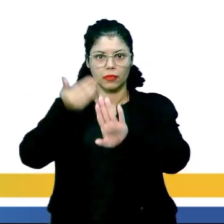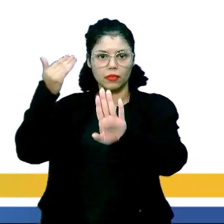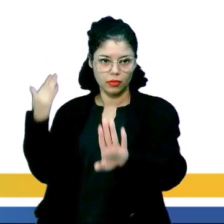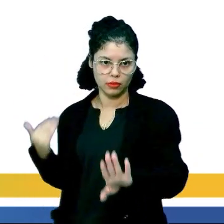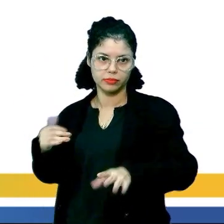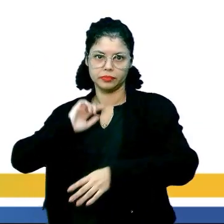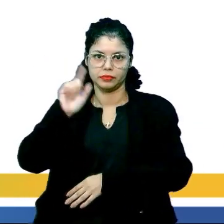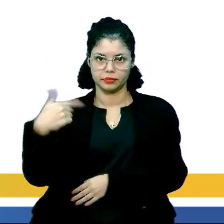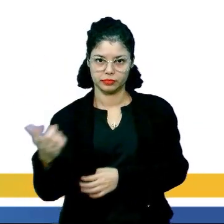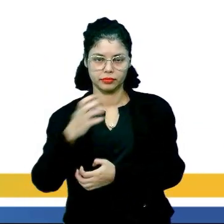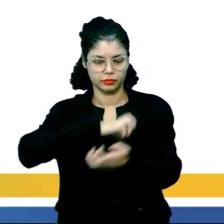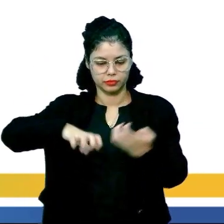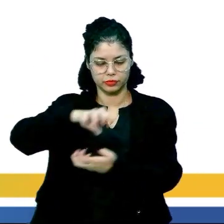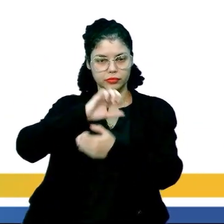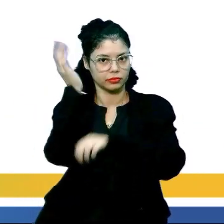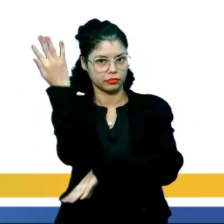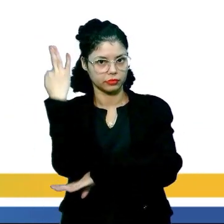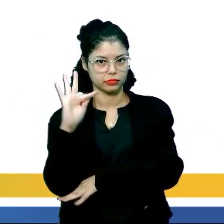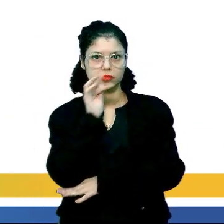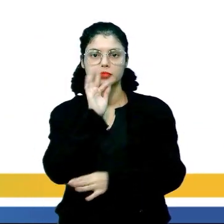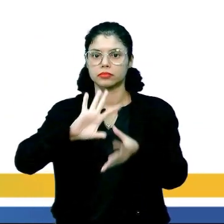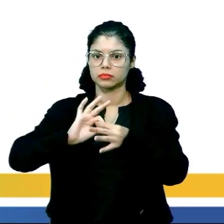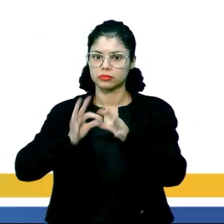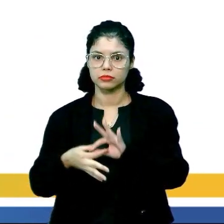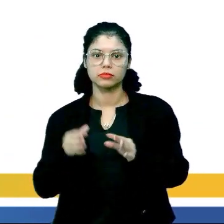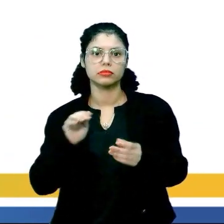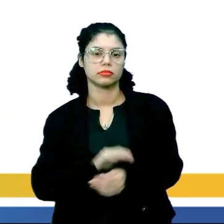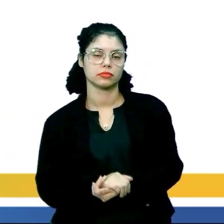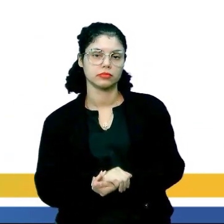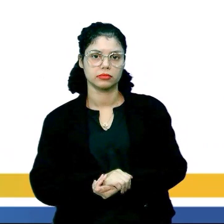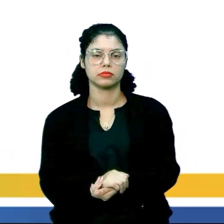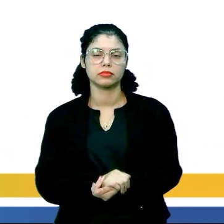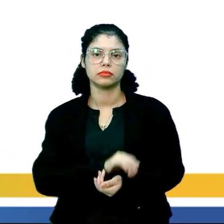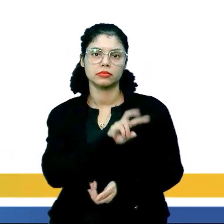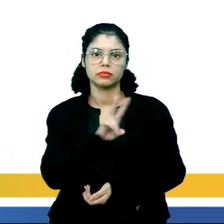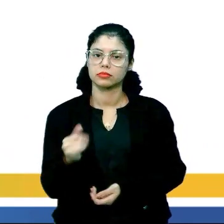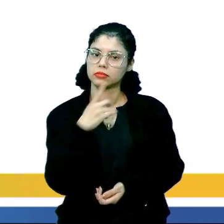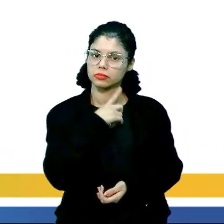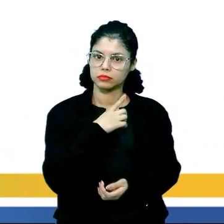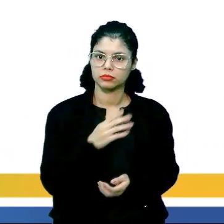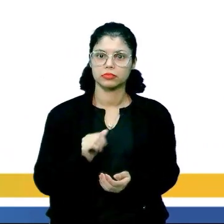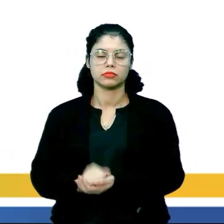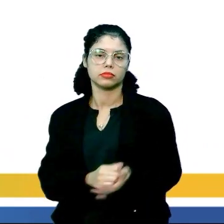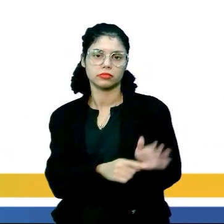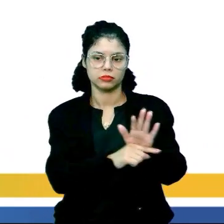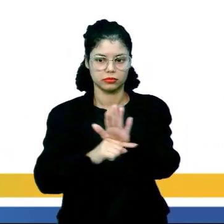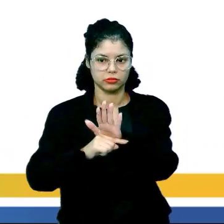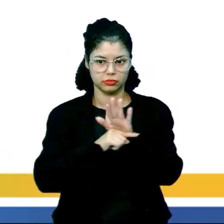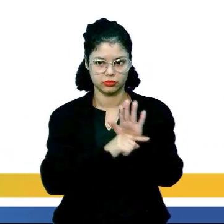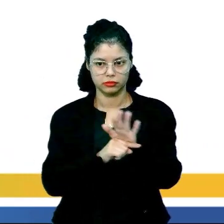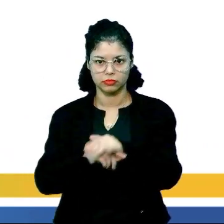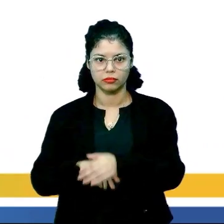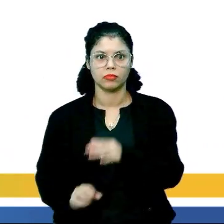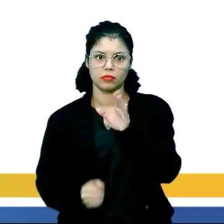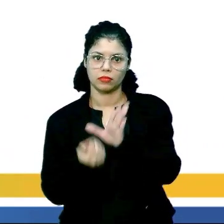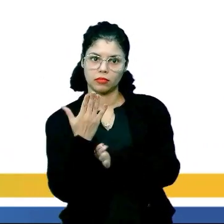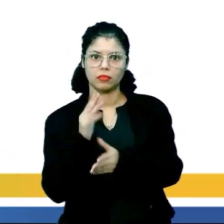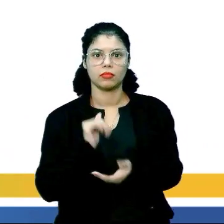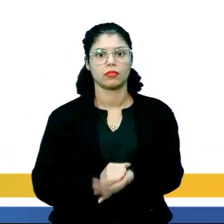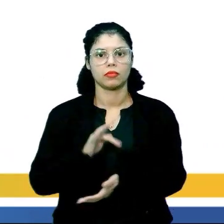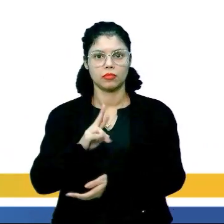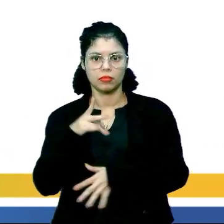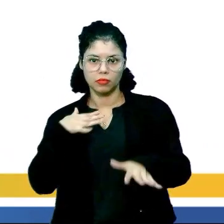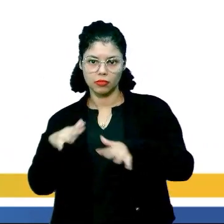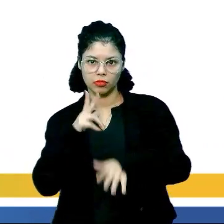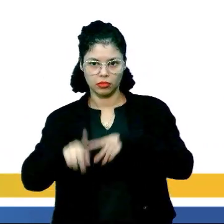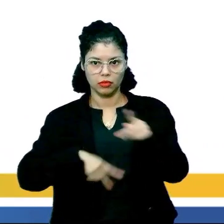no pós-Revolução Francesa, no contexto da Revolução Francesa, vão se tornar mais evidentes. O surgimento do feminismo,